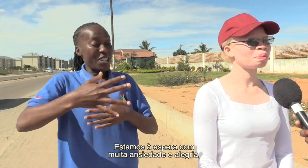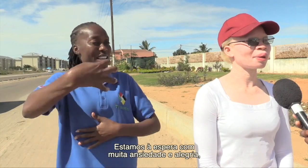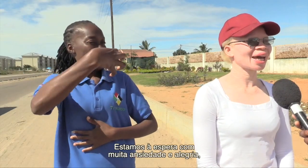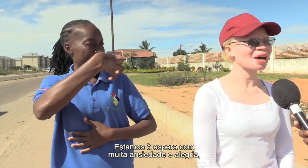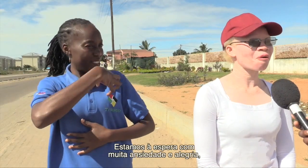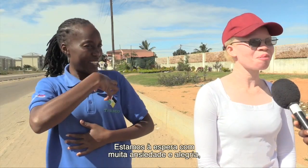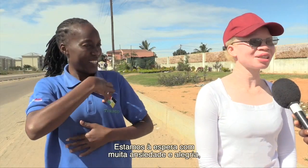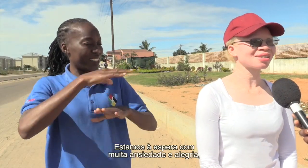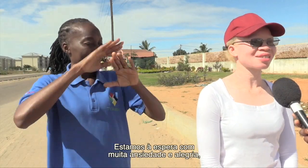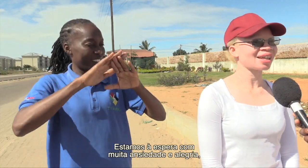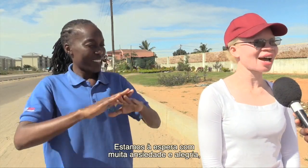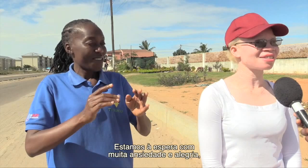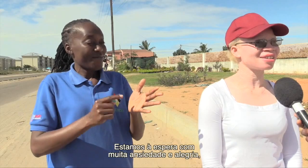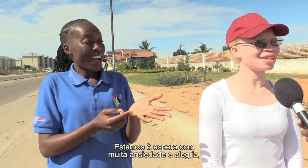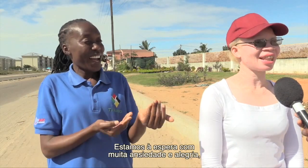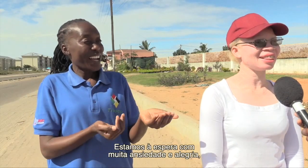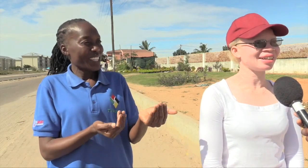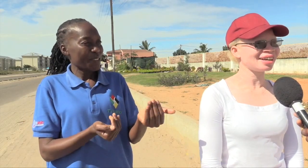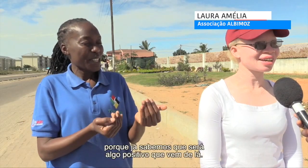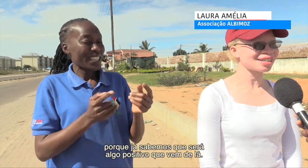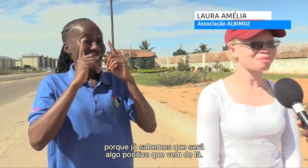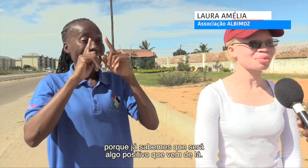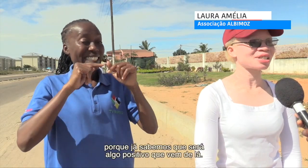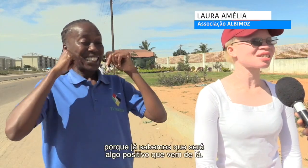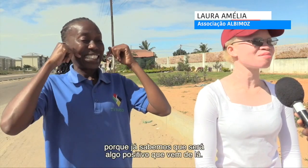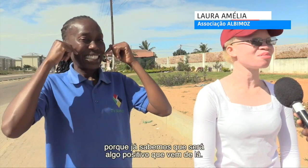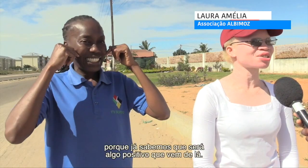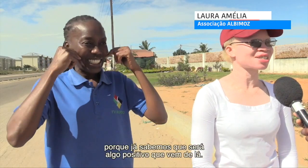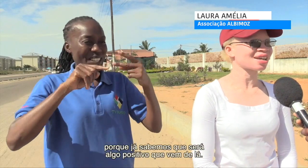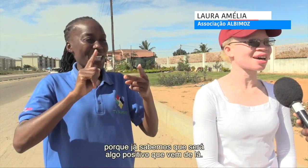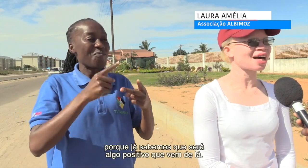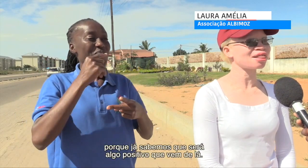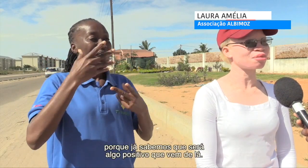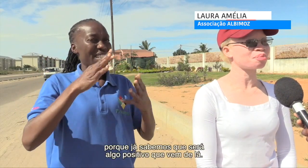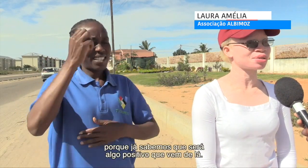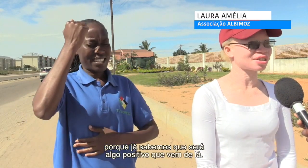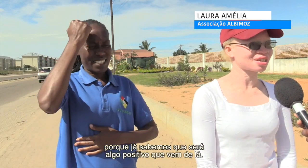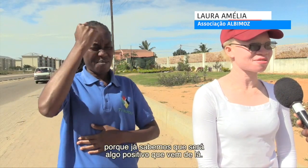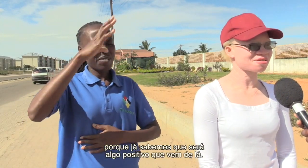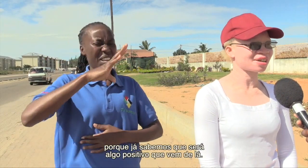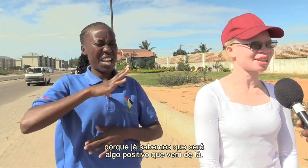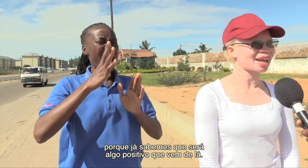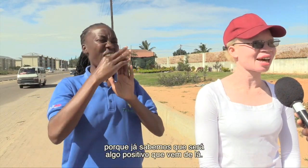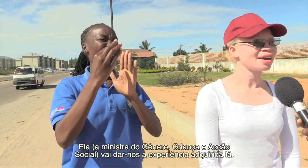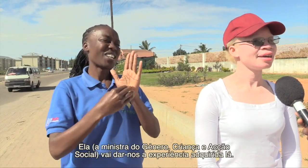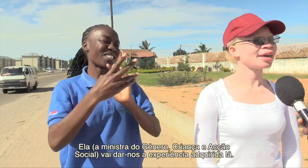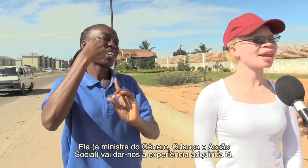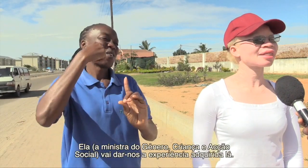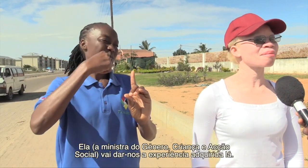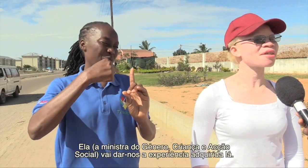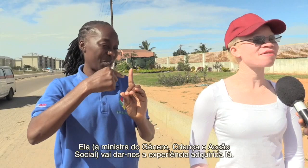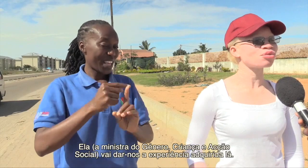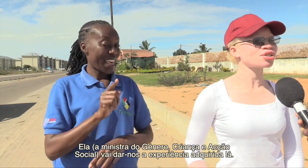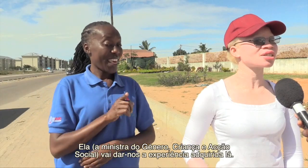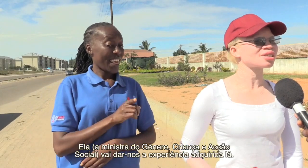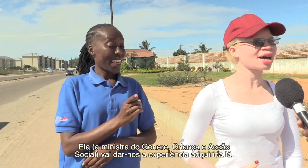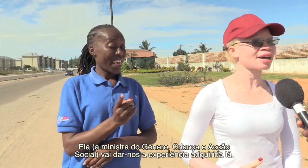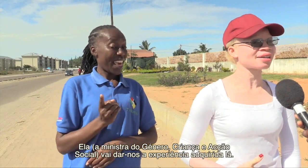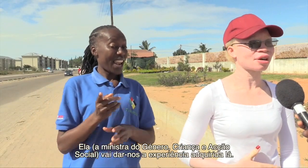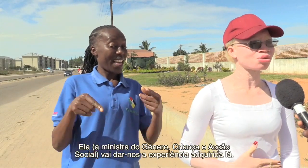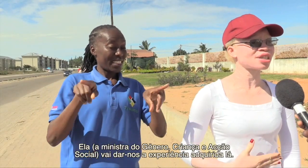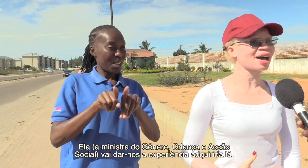Estamos à espera com muita ansiedade e alegria, porque já sabemos que será algo positivo que vem de lá. E ela também vai